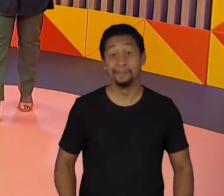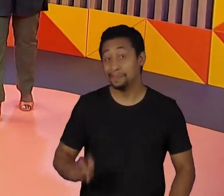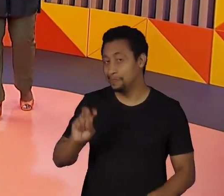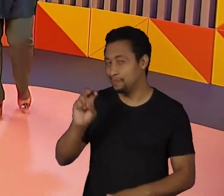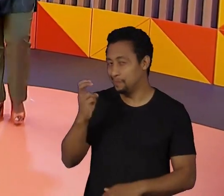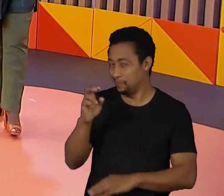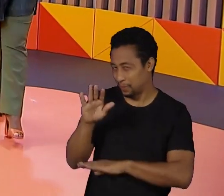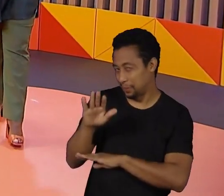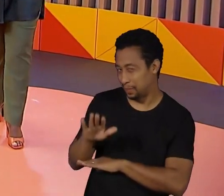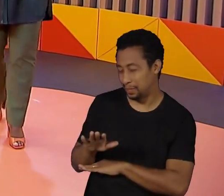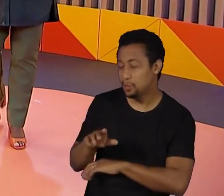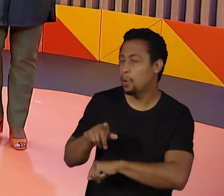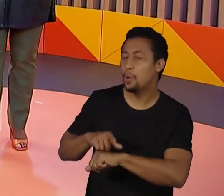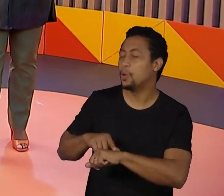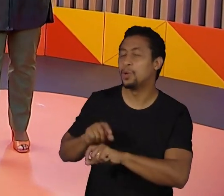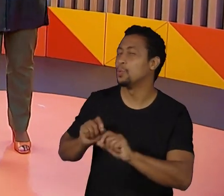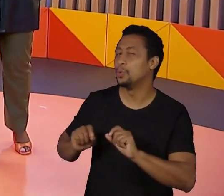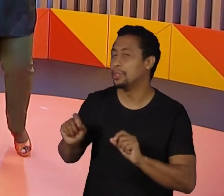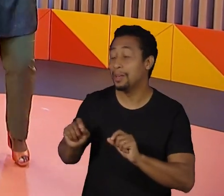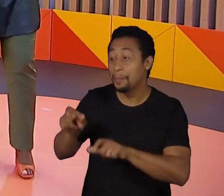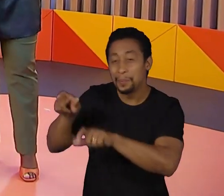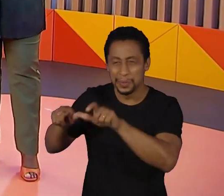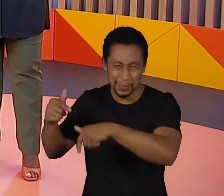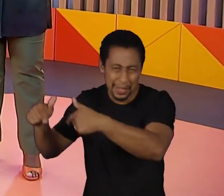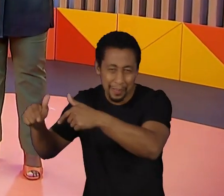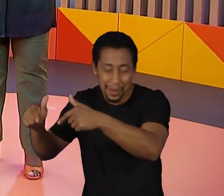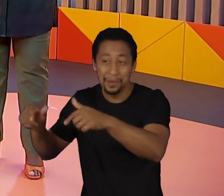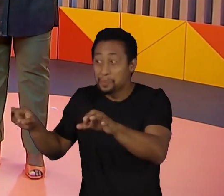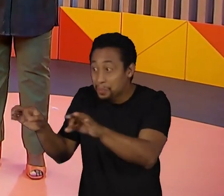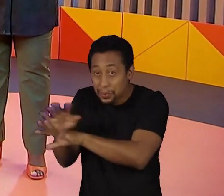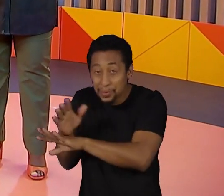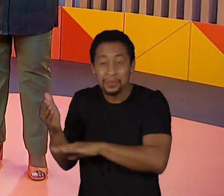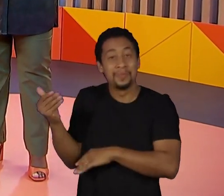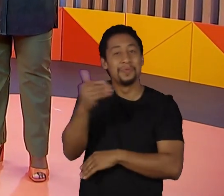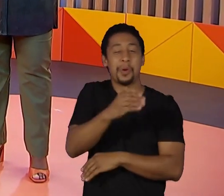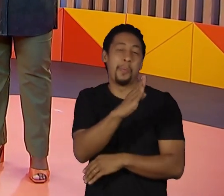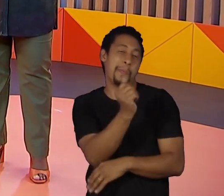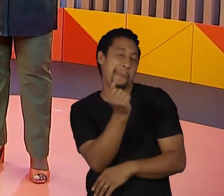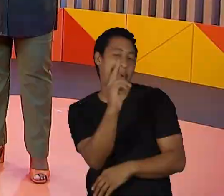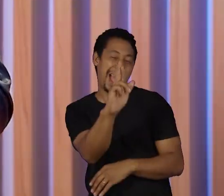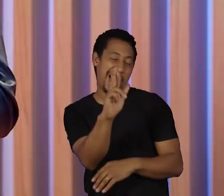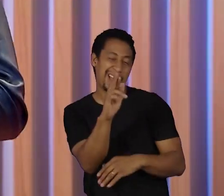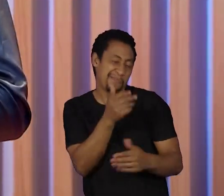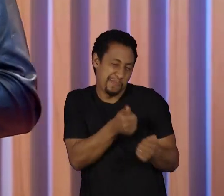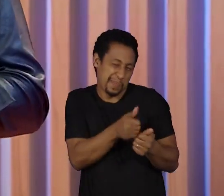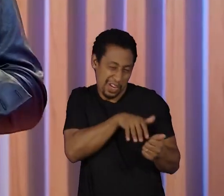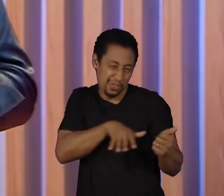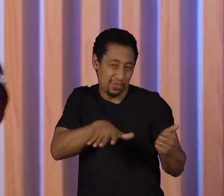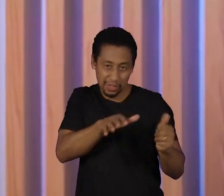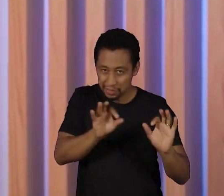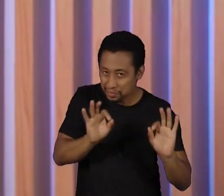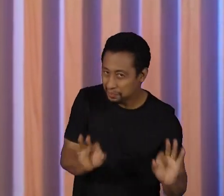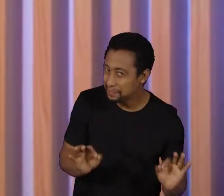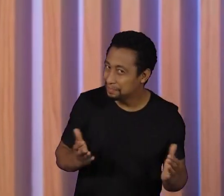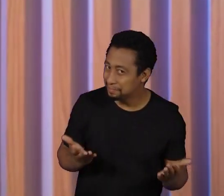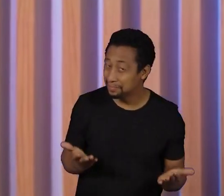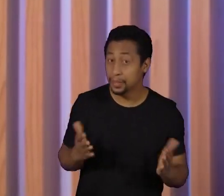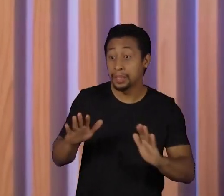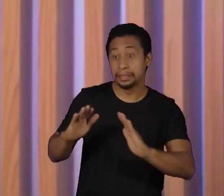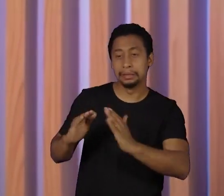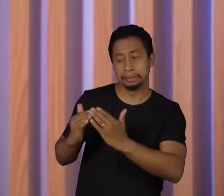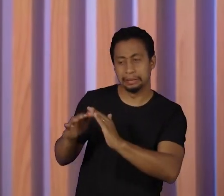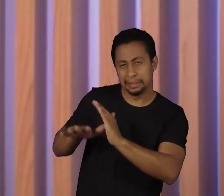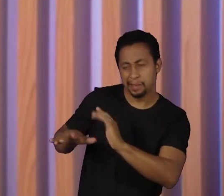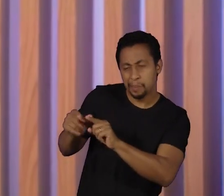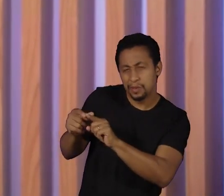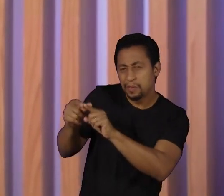5 da tarde, hora de reunir o pessoal do trabalho num happy hour no bar mais próximo, certo? Só que nas periferias e